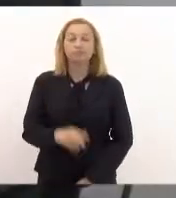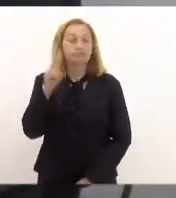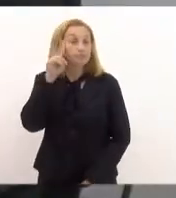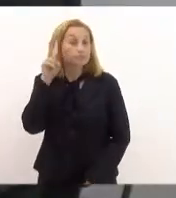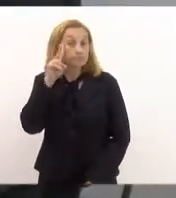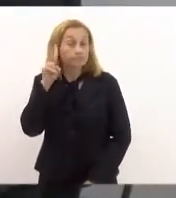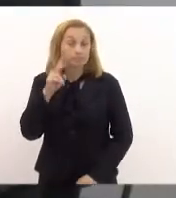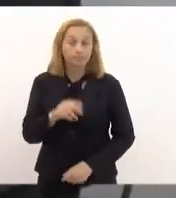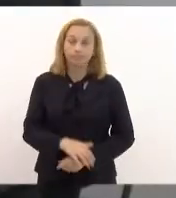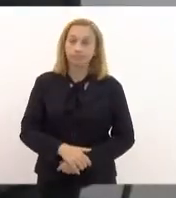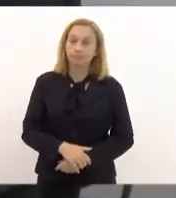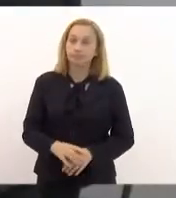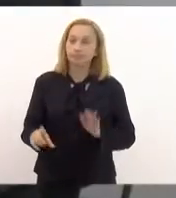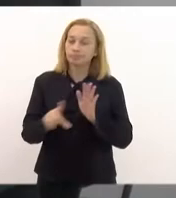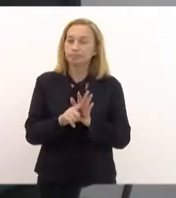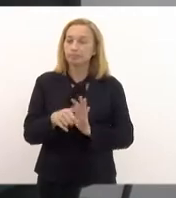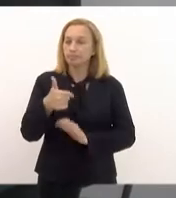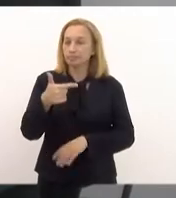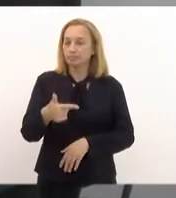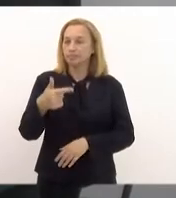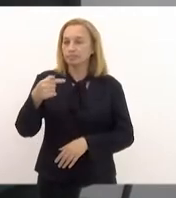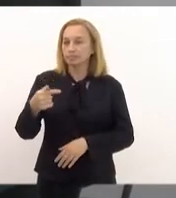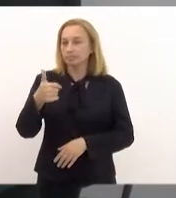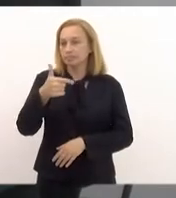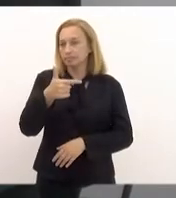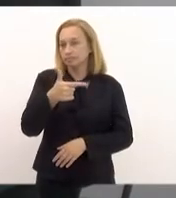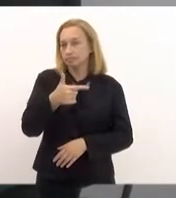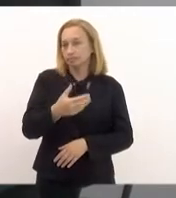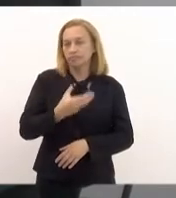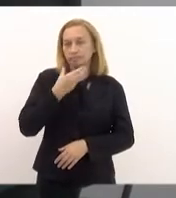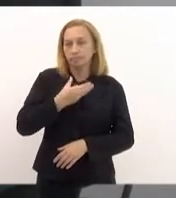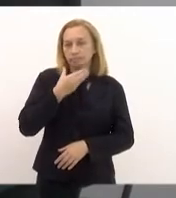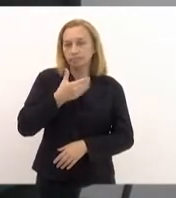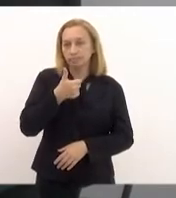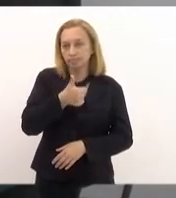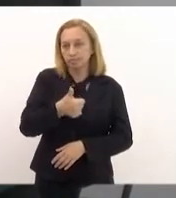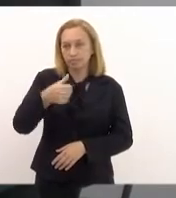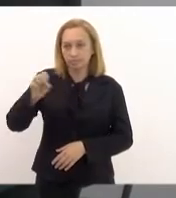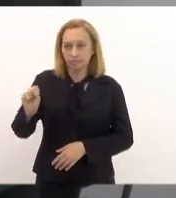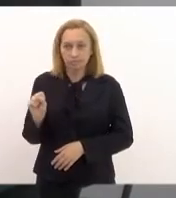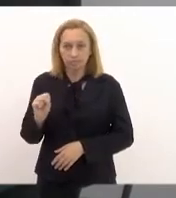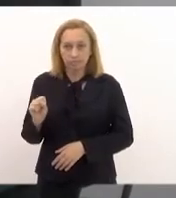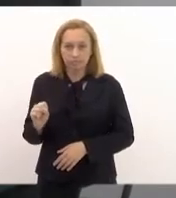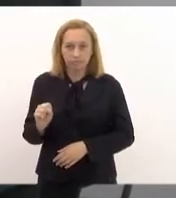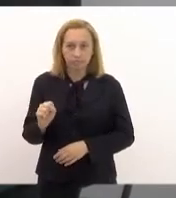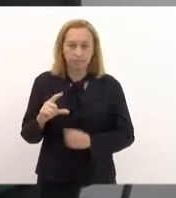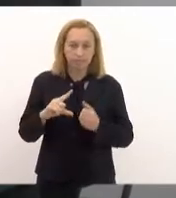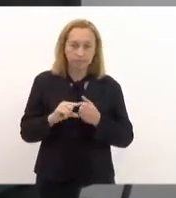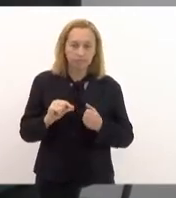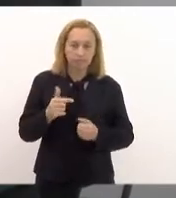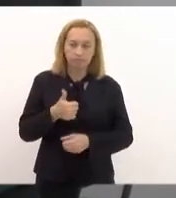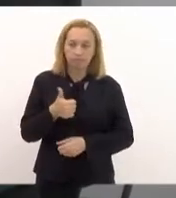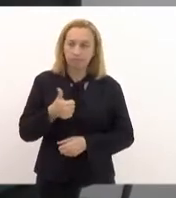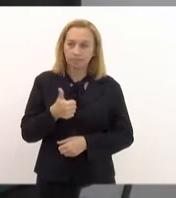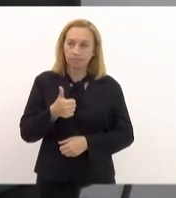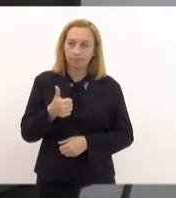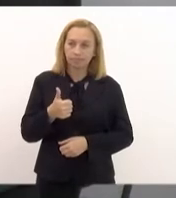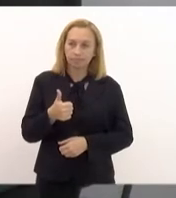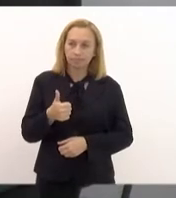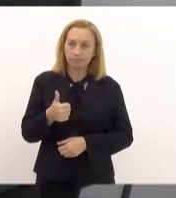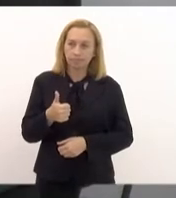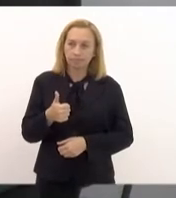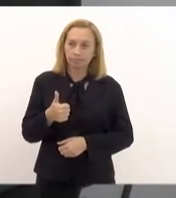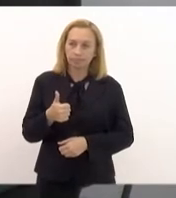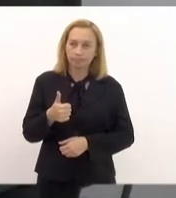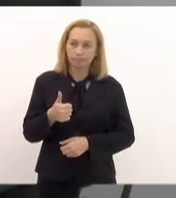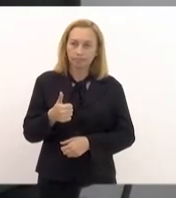que a lei é de 27 de dezembro de 2018, e o artigo 1º, que discrimina